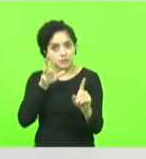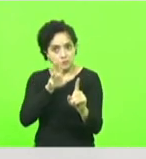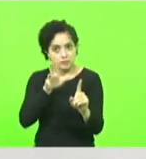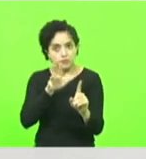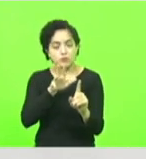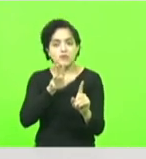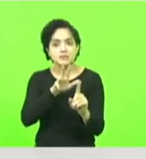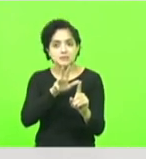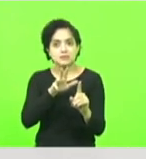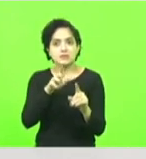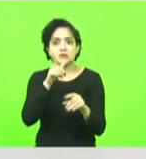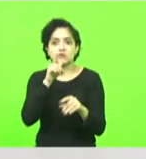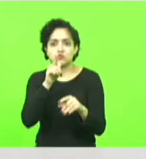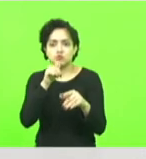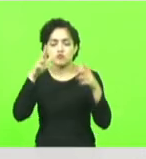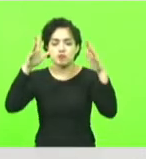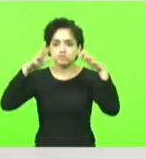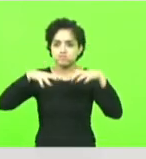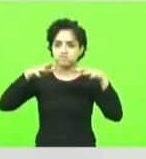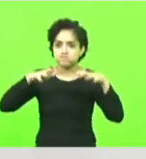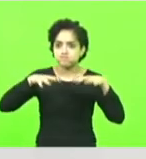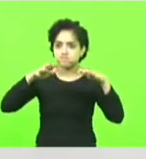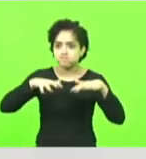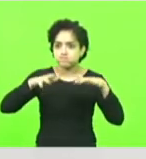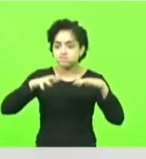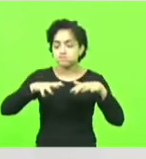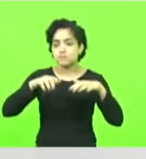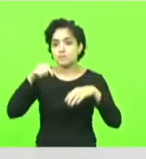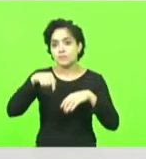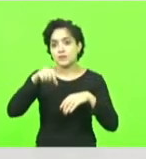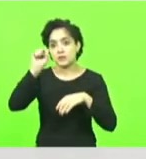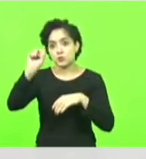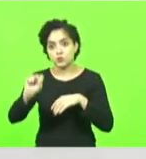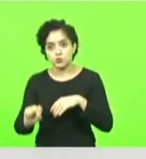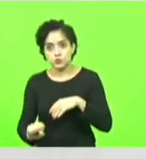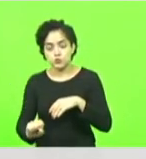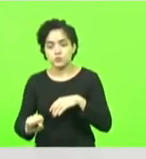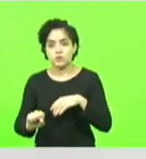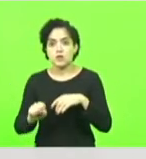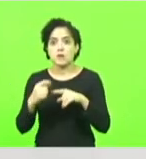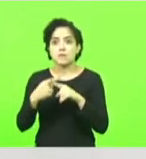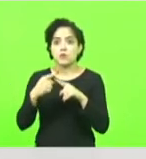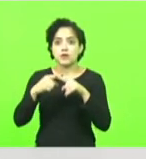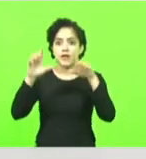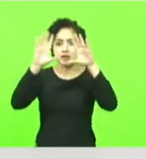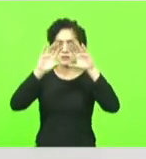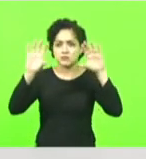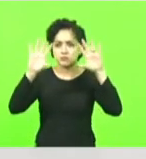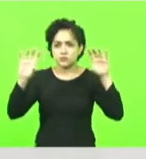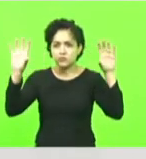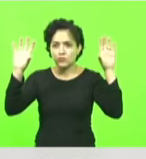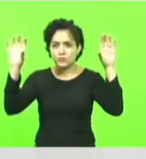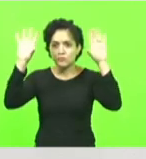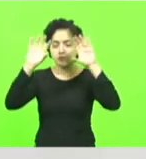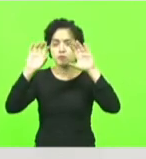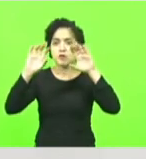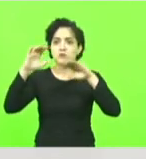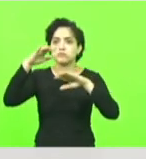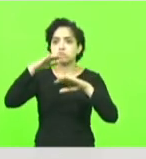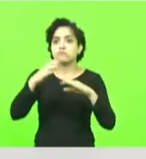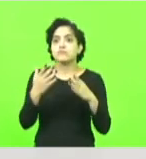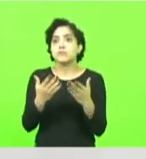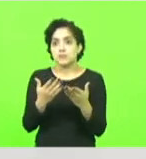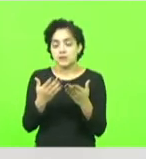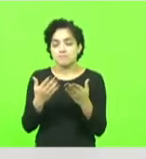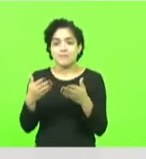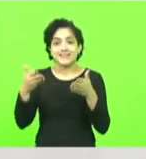na chuva aqui no sul do Brasil, porque as nuvens de chuva descem pela Cordilheira dos Andes para chegar ao sul